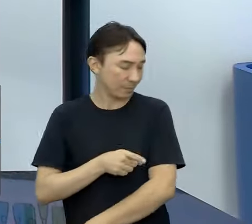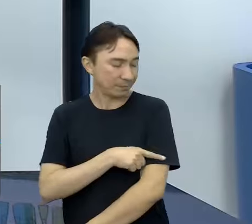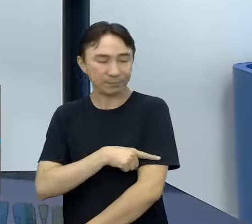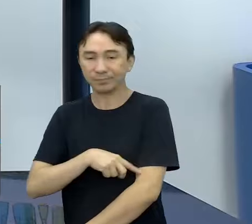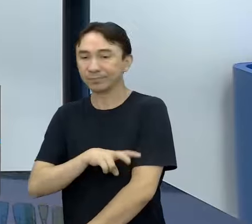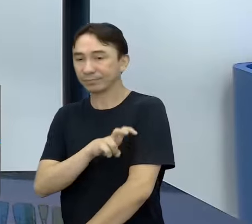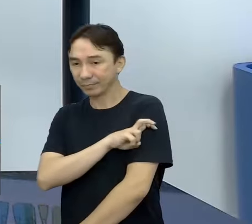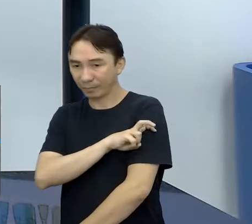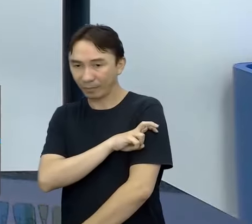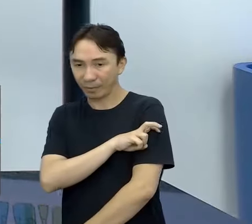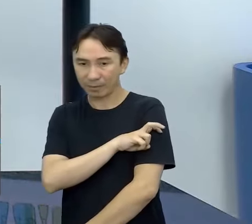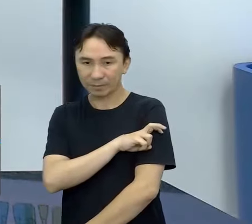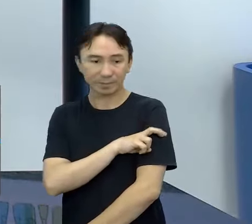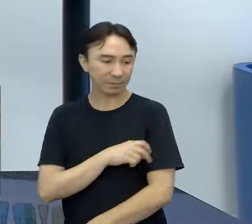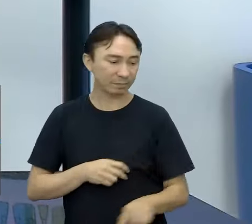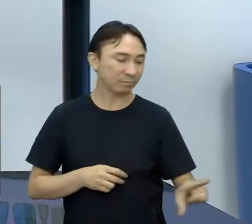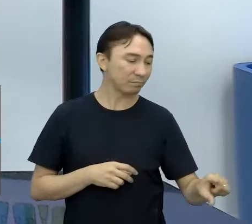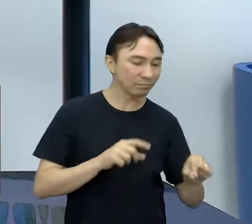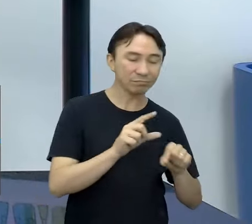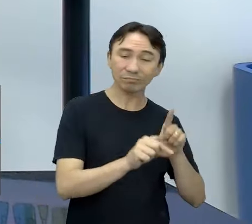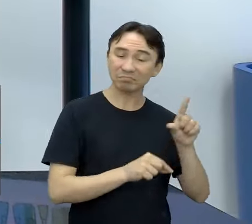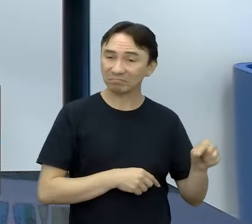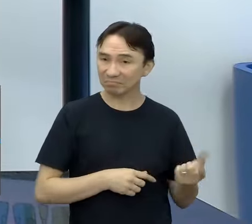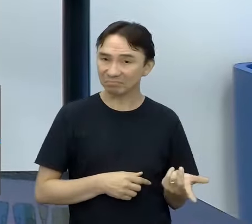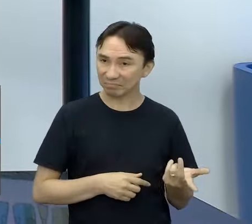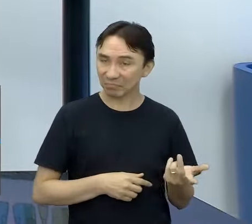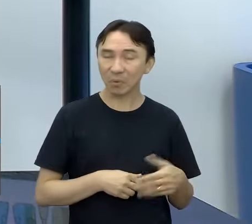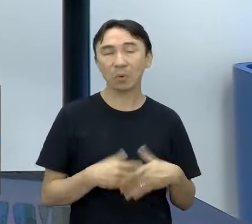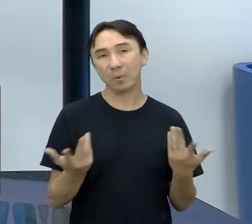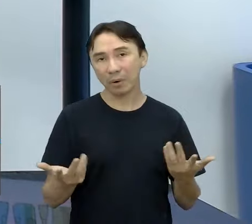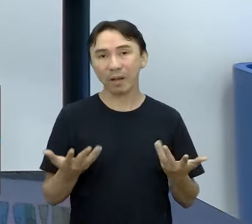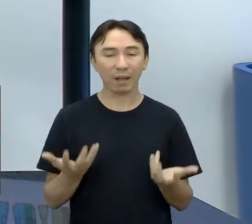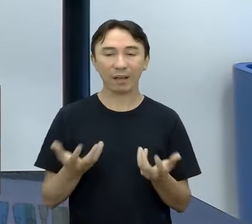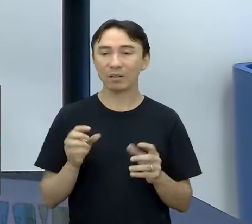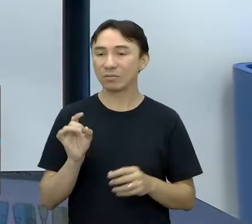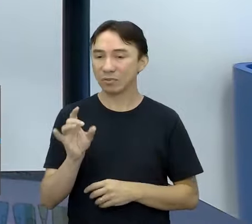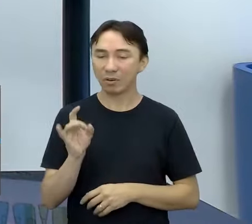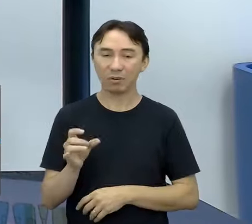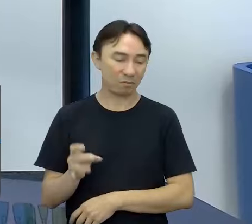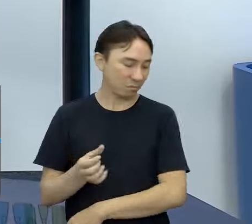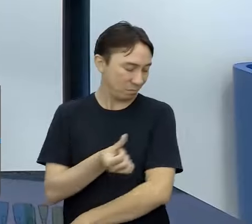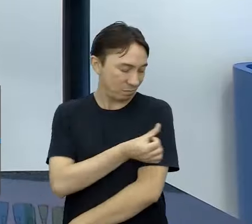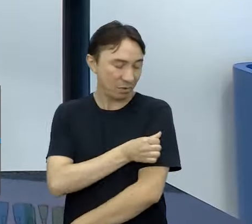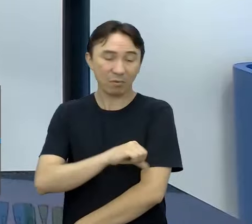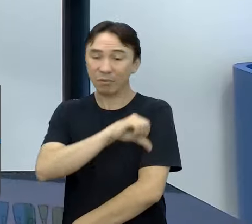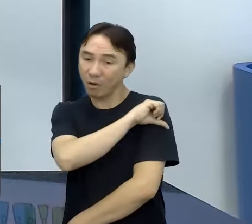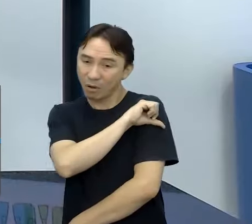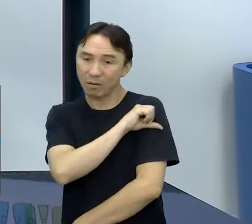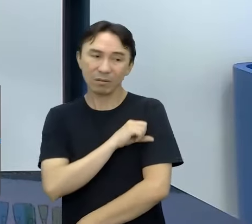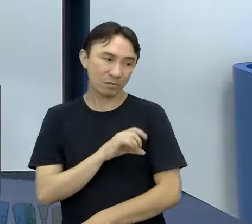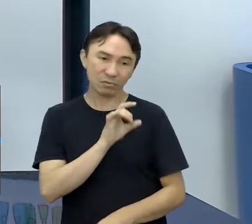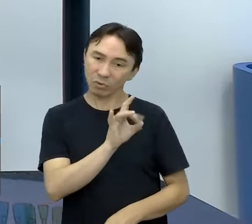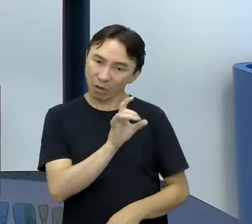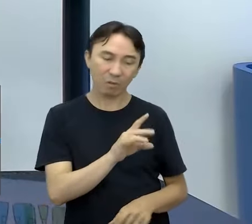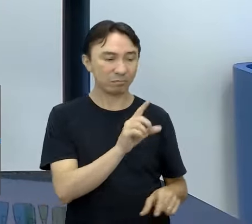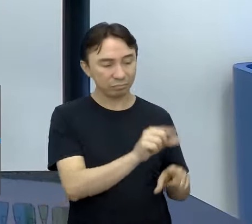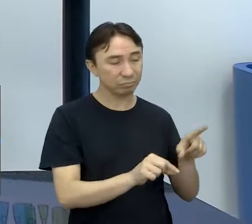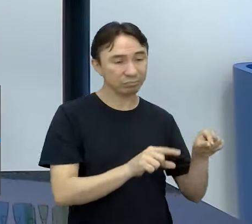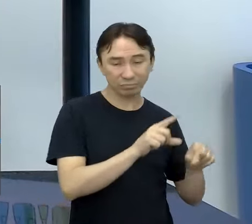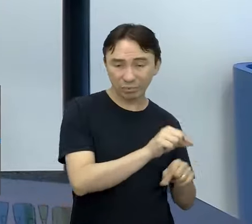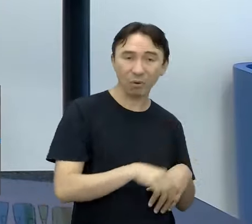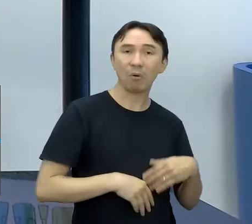médio. Aí, eu quero fazer só com os anos finais. Pega lá, sexto ao nono ano. Ou, só anos iniciais. Ou, só ensino médio. Ah, não, professora, a minha escola